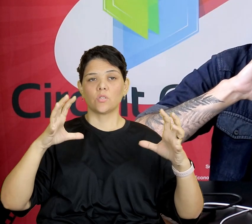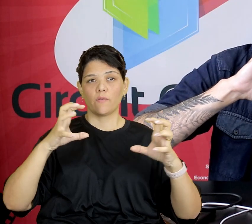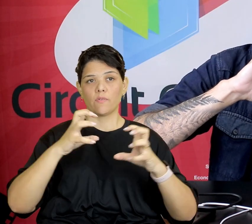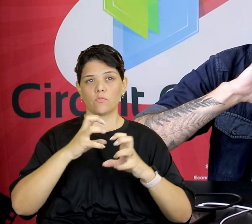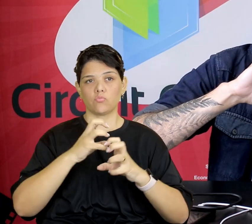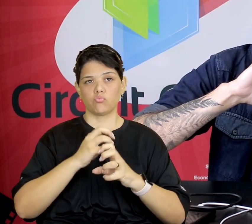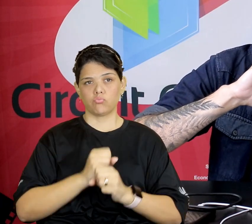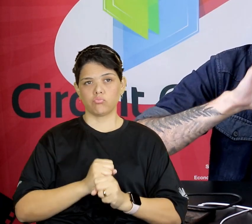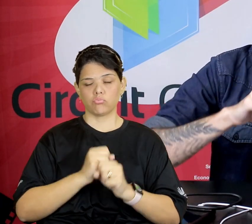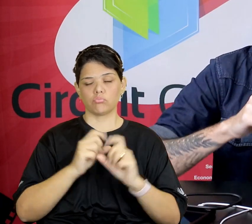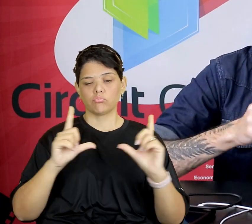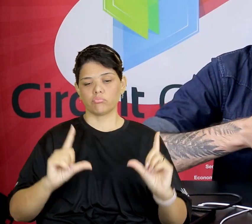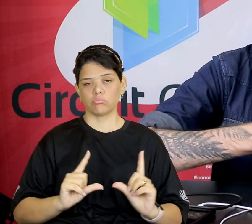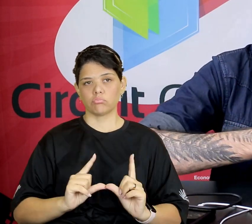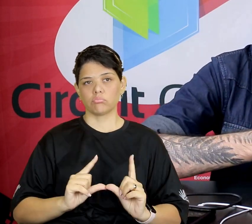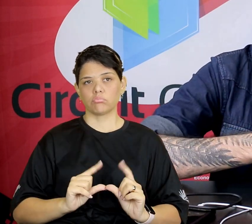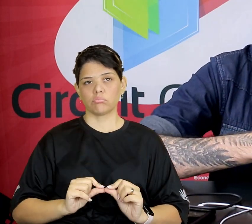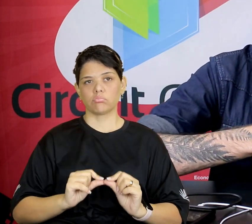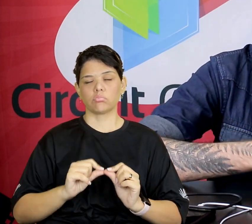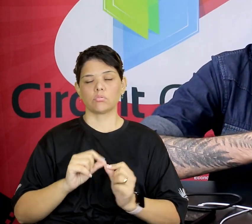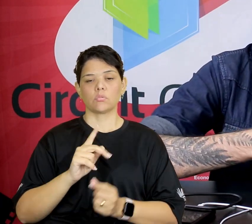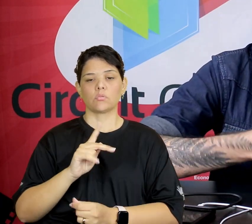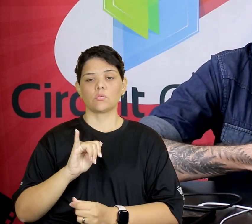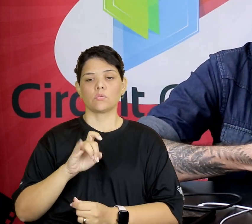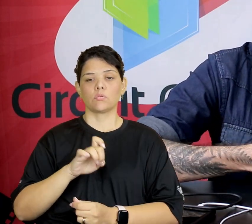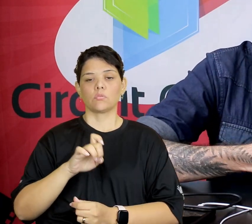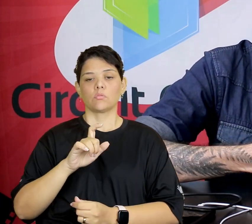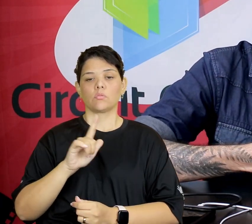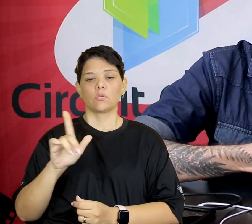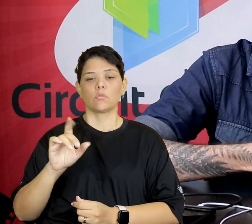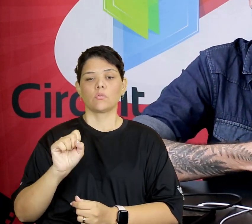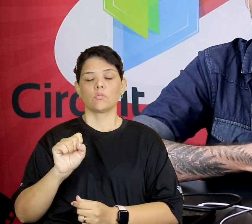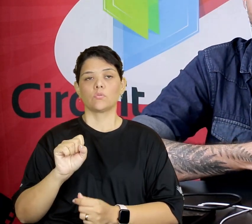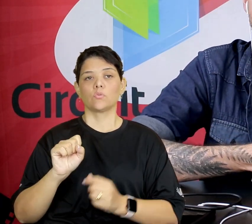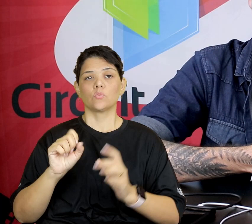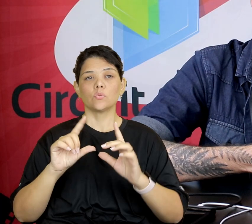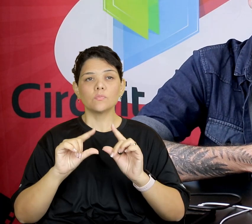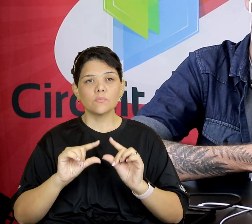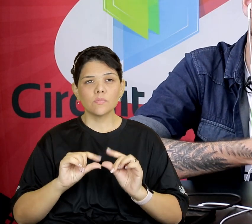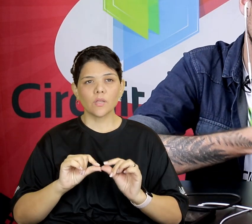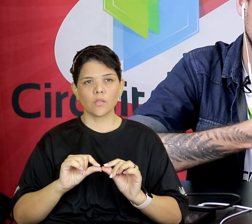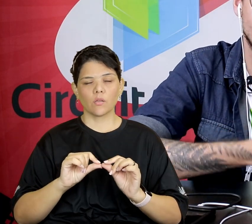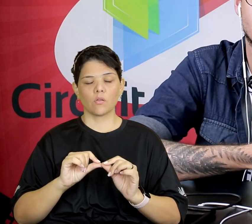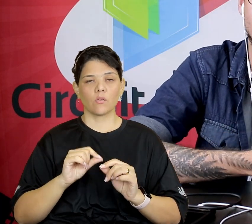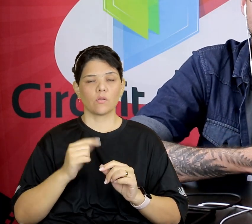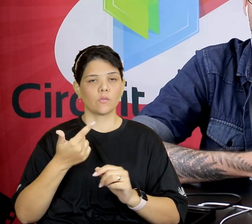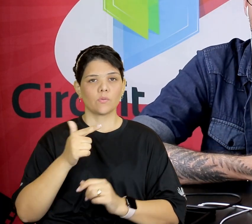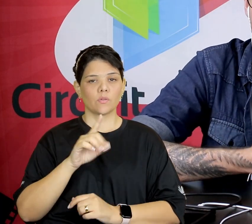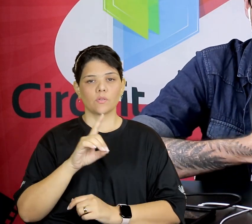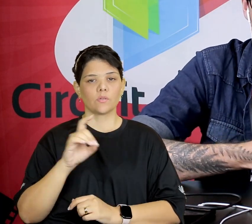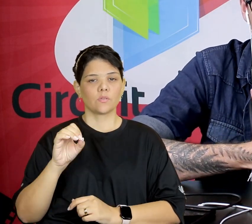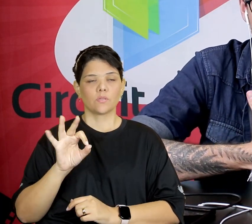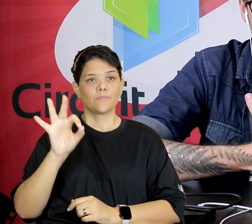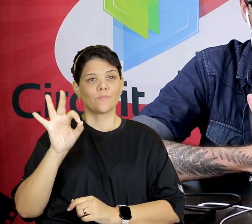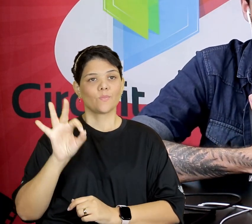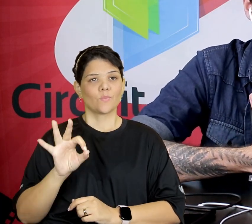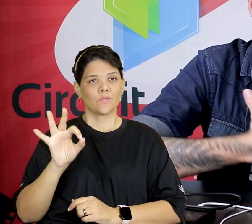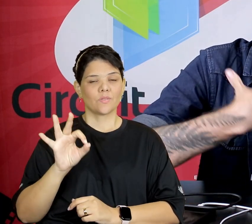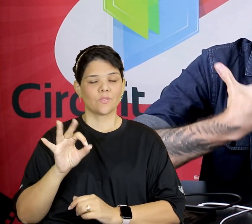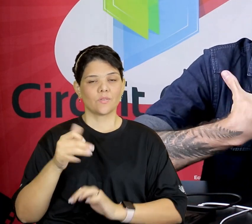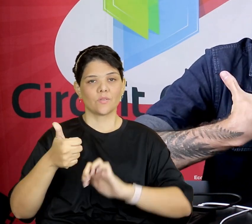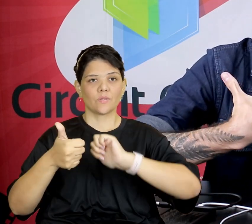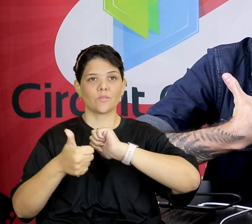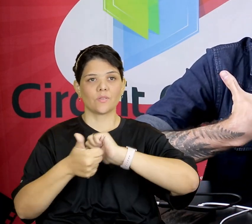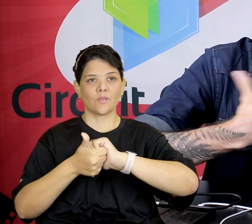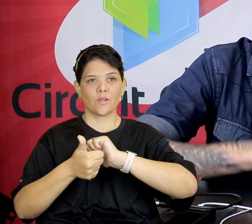inteiro, certo? Então, assim, ele está comprimido. Ele não vai ter 100% da qualidade que você gravou. E